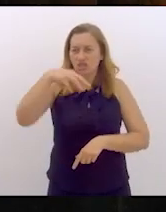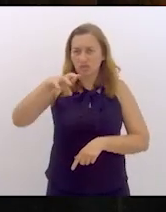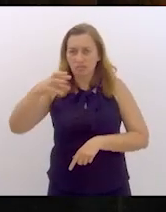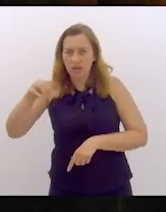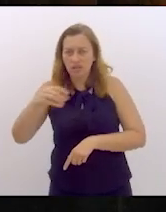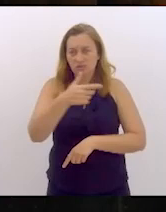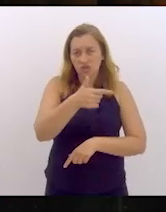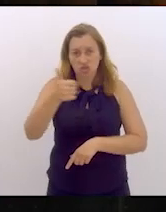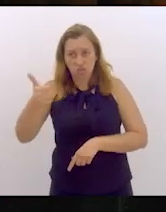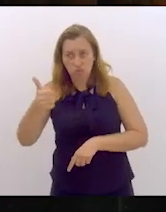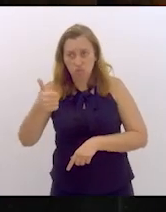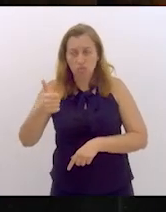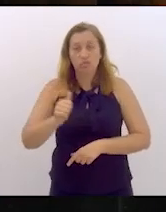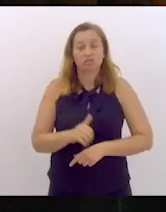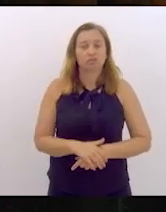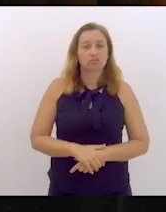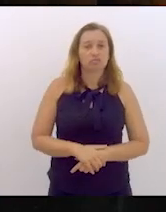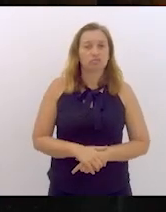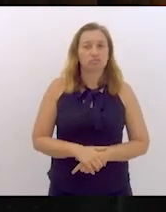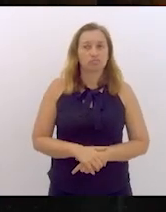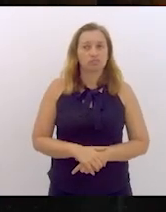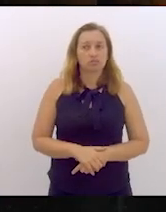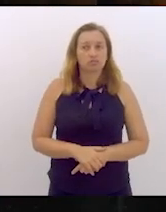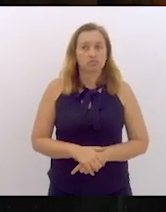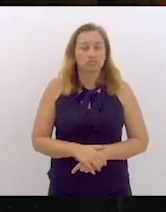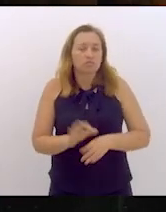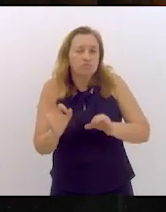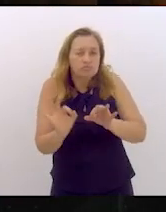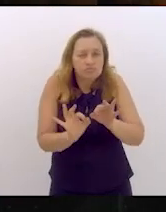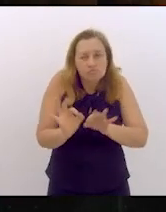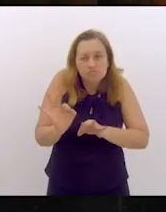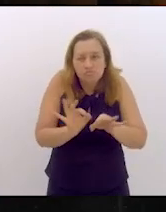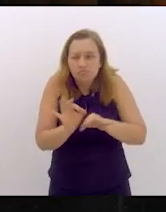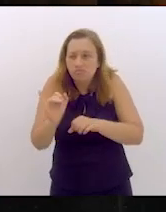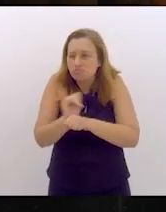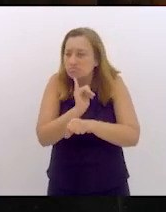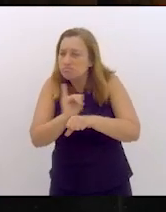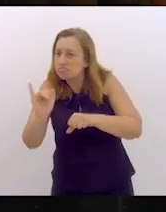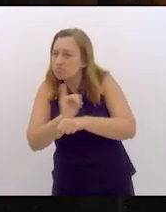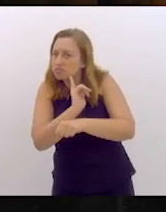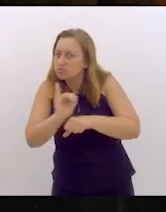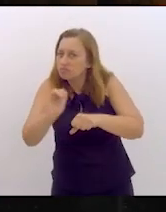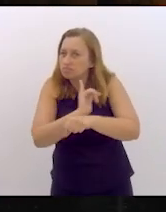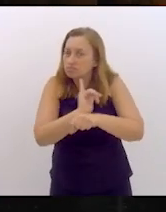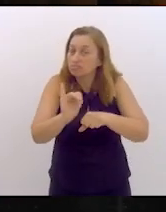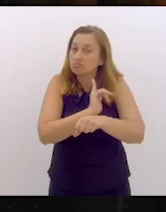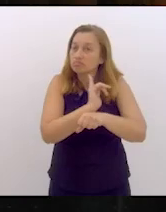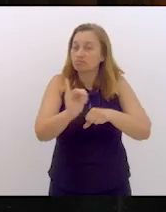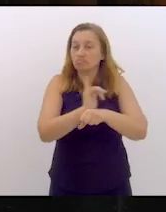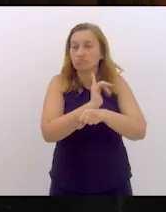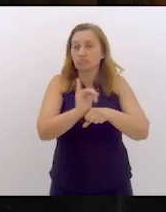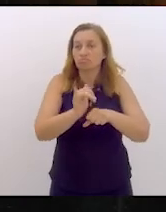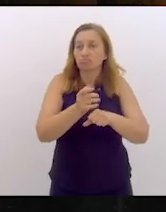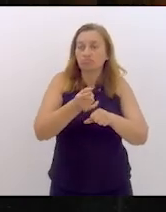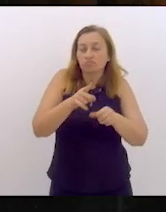2011 a indícios de um planejamento de alguma medida